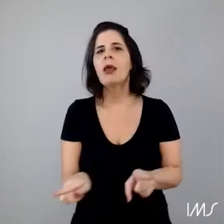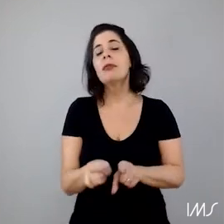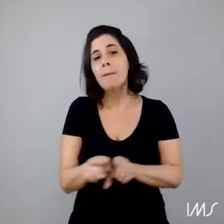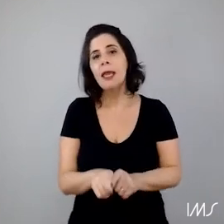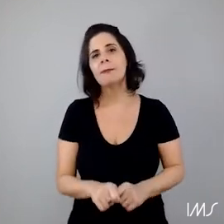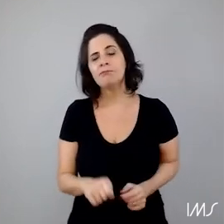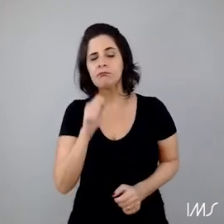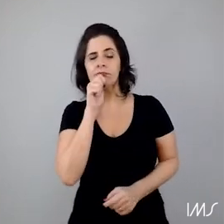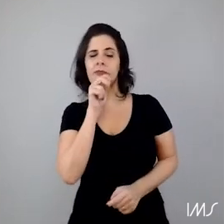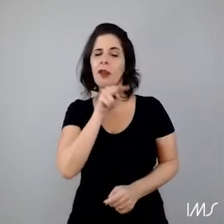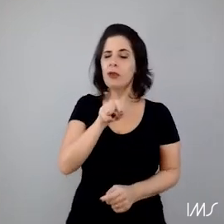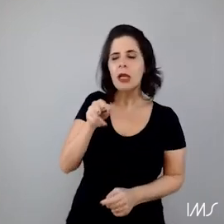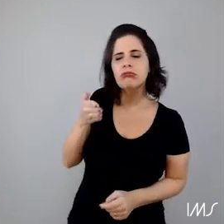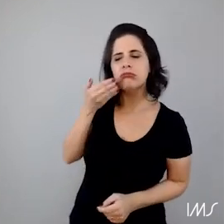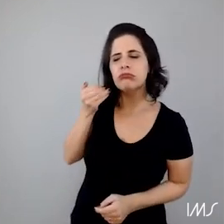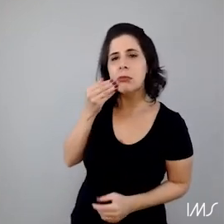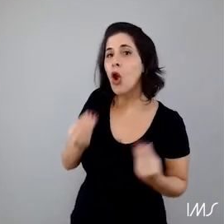com atitudes